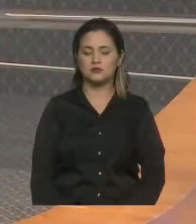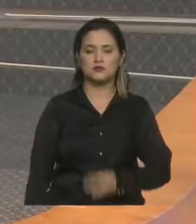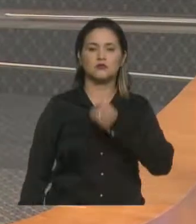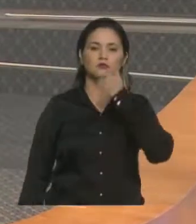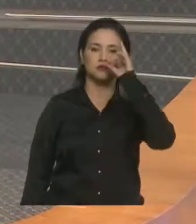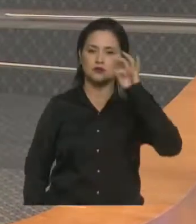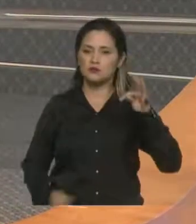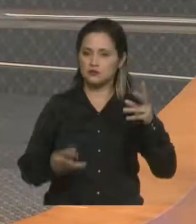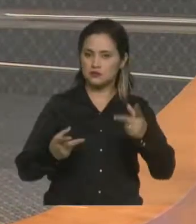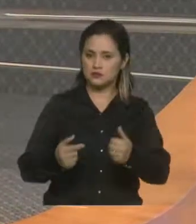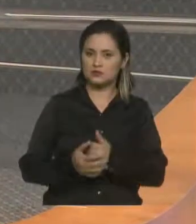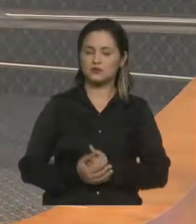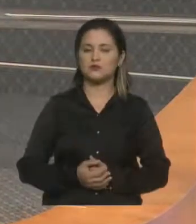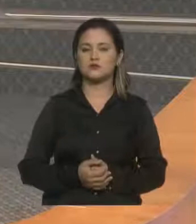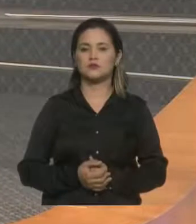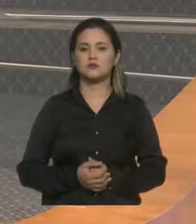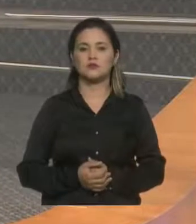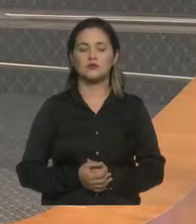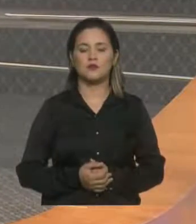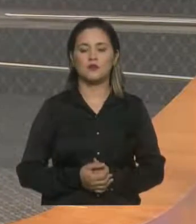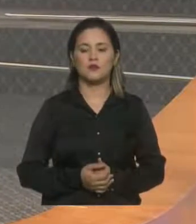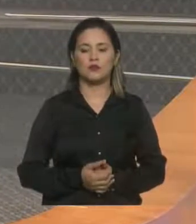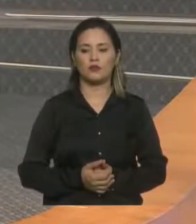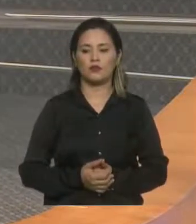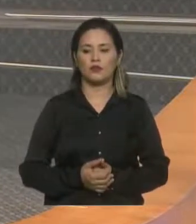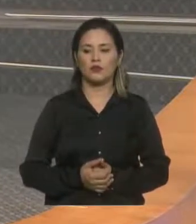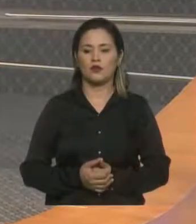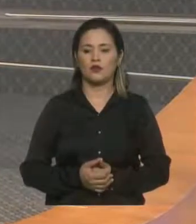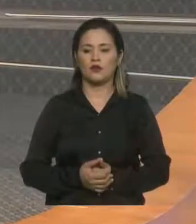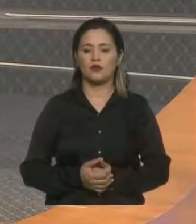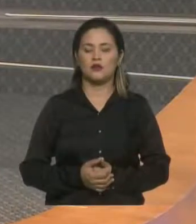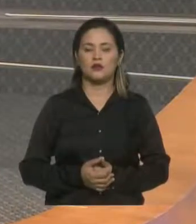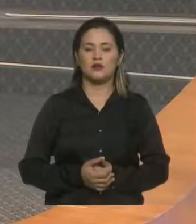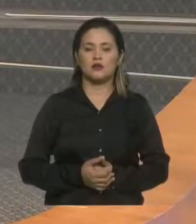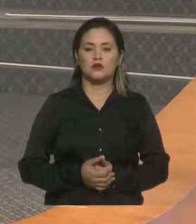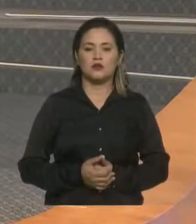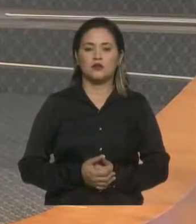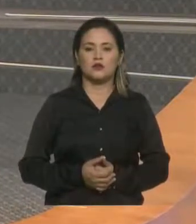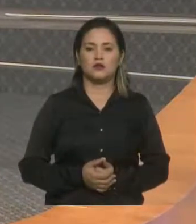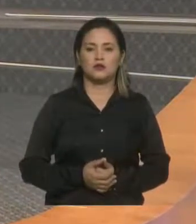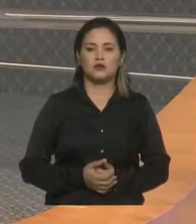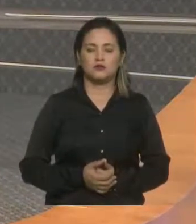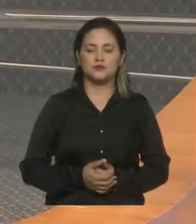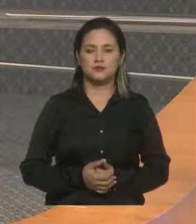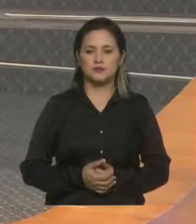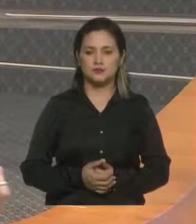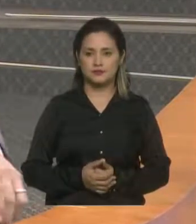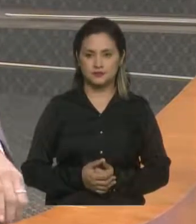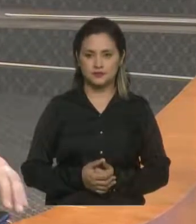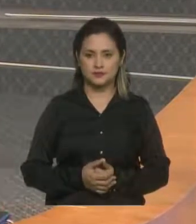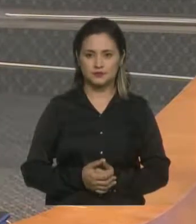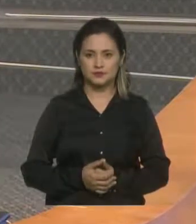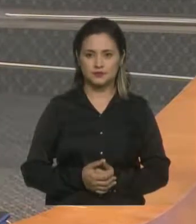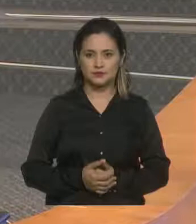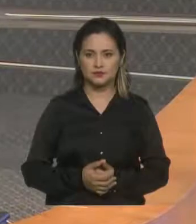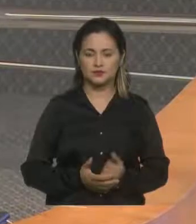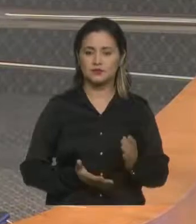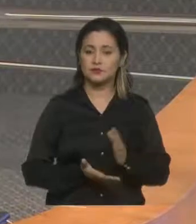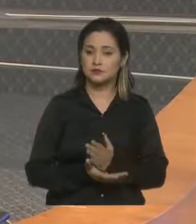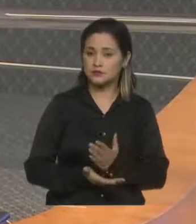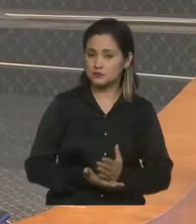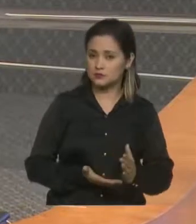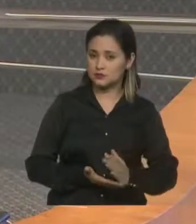Restituindo algumas situações que são necessárias serem restituídas, tendo em